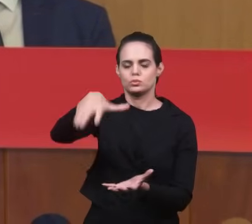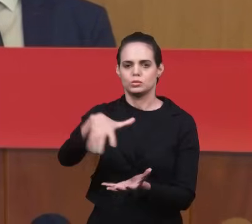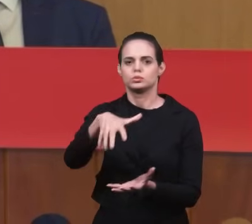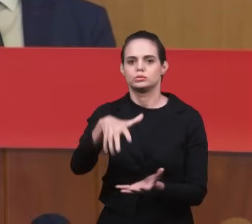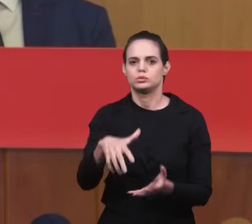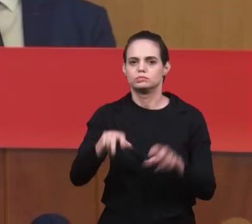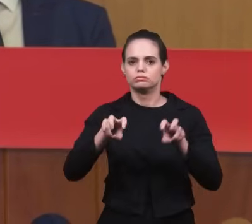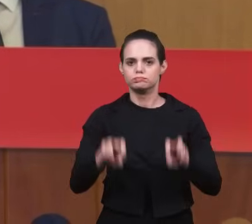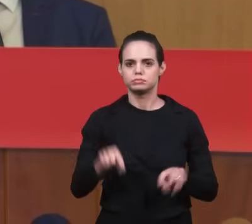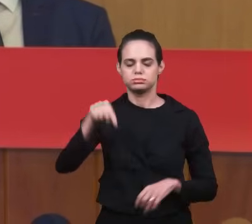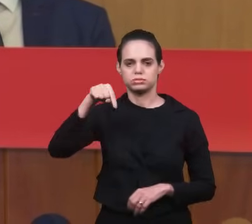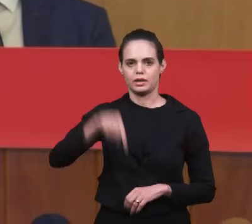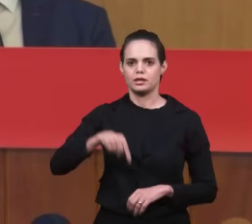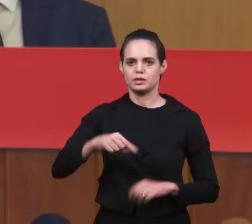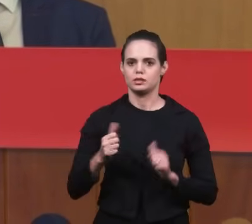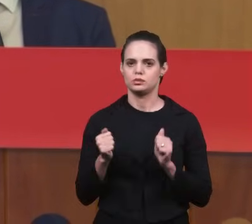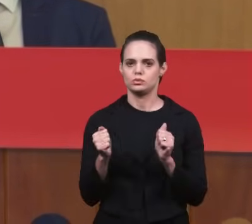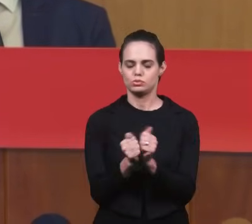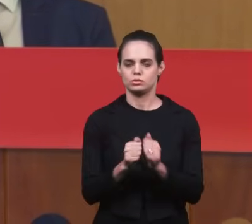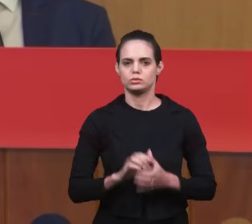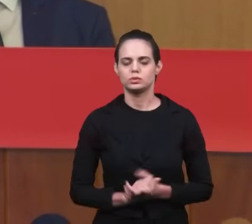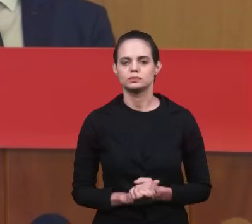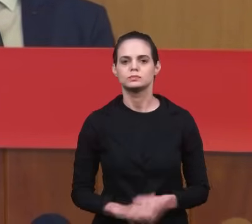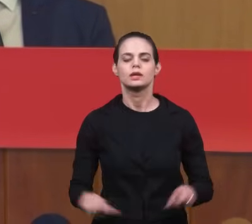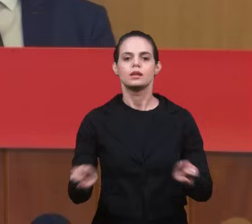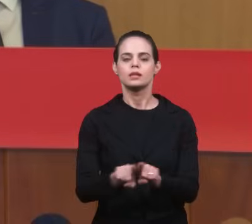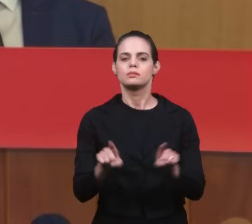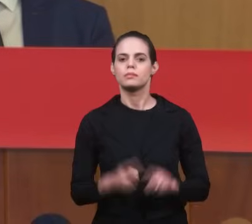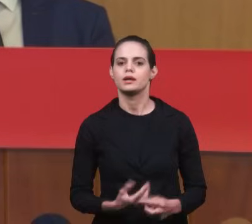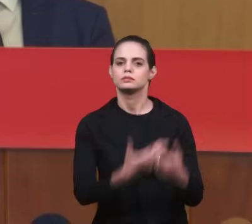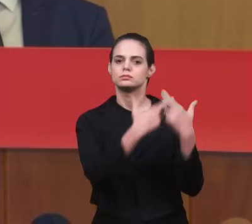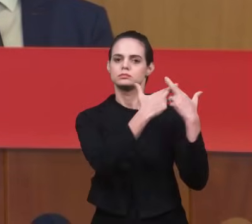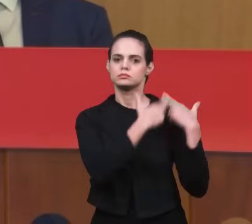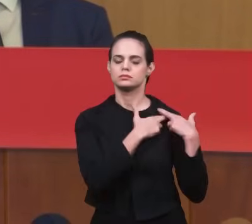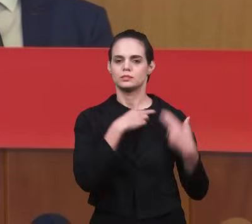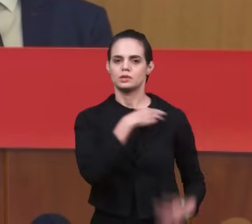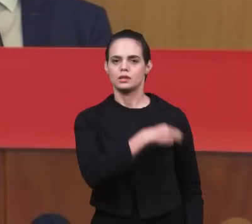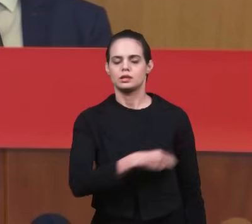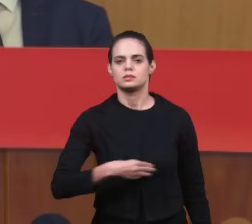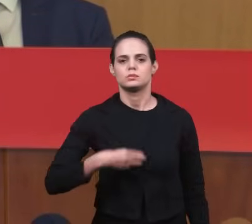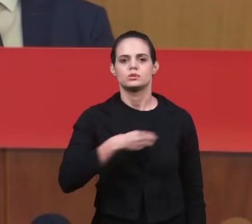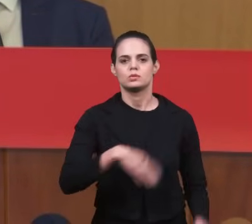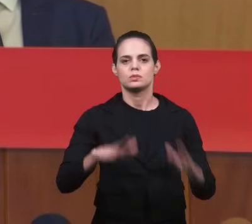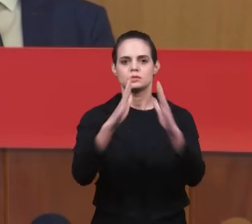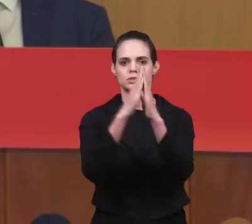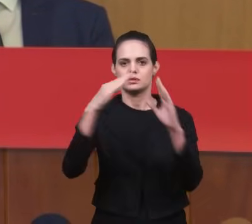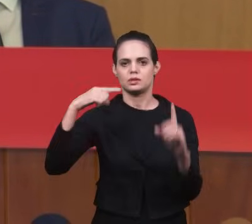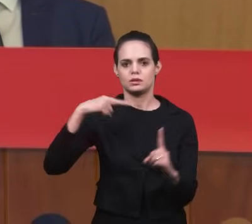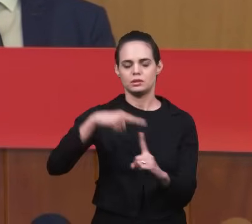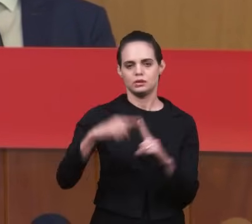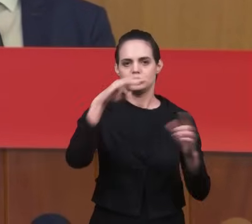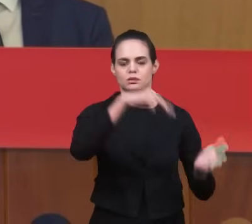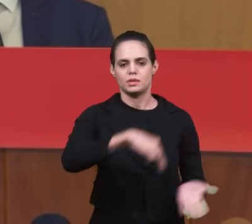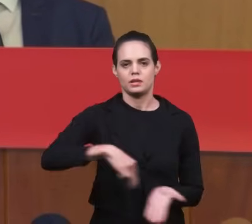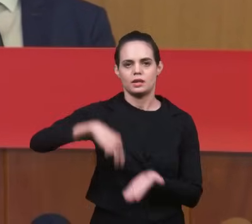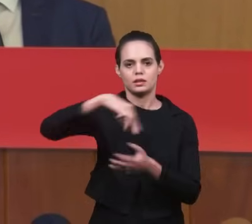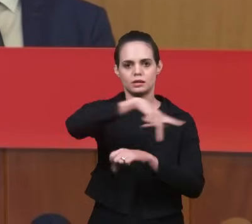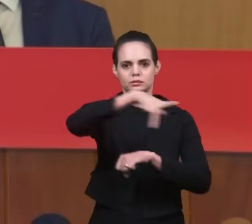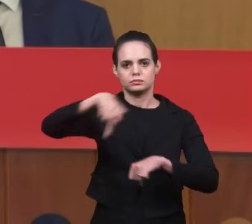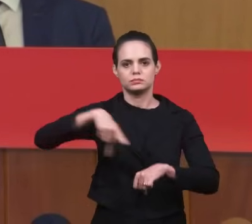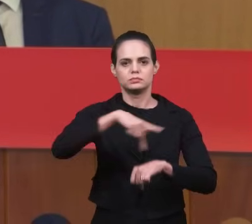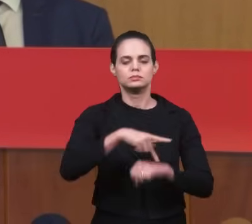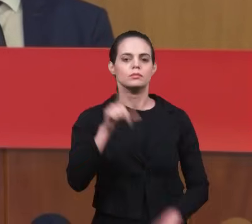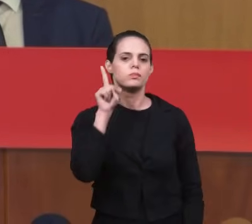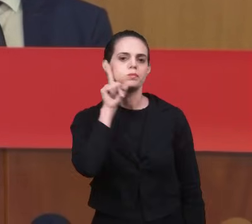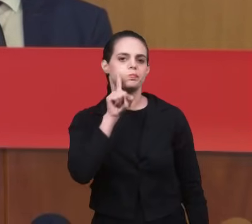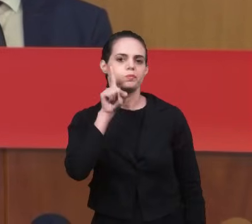os representantes das nossas missões da Igreja Cristã Maranata, tanto nos Estados Unidos quanto na